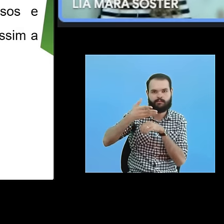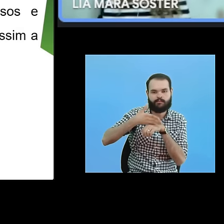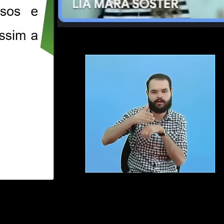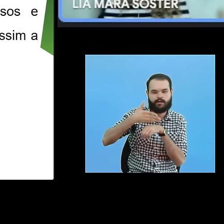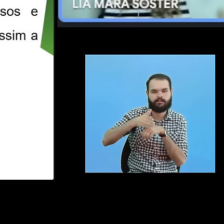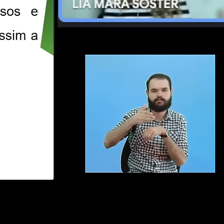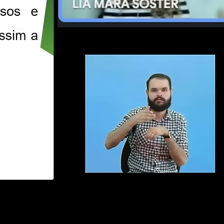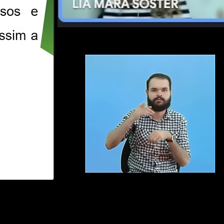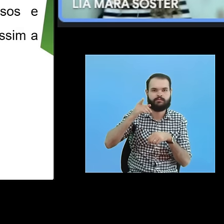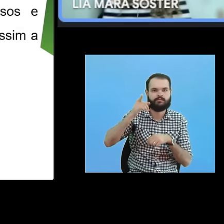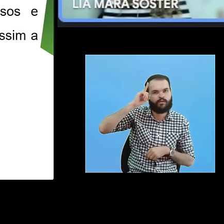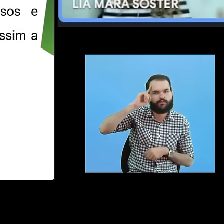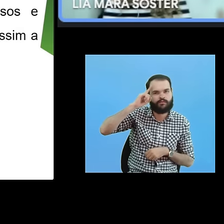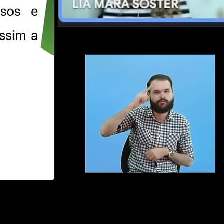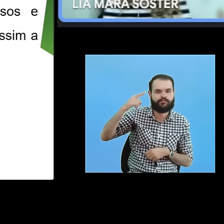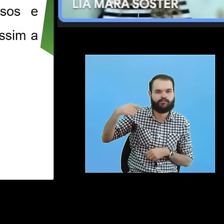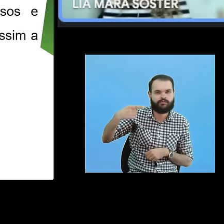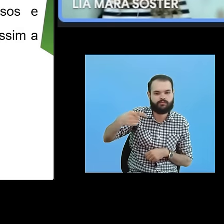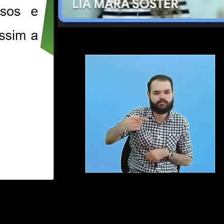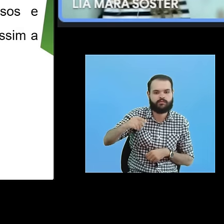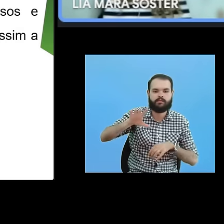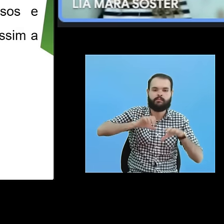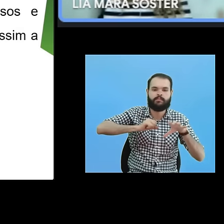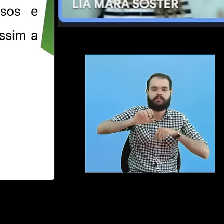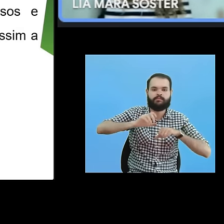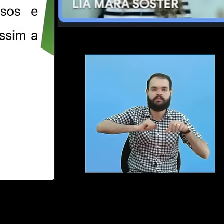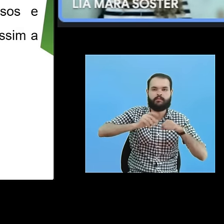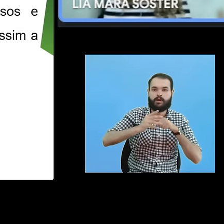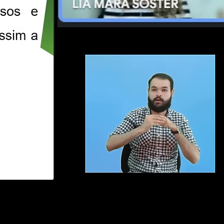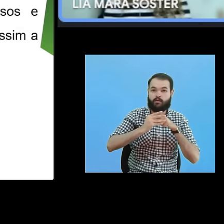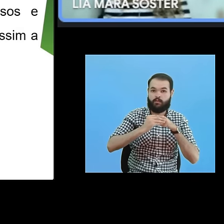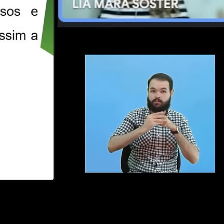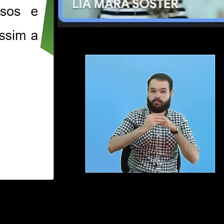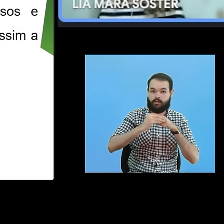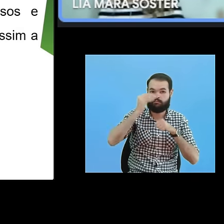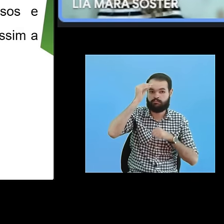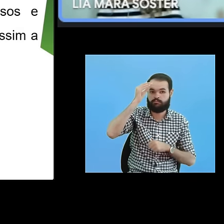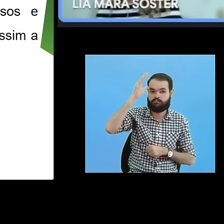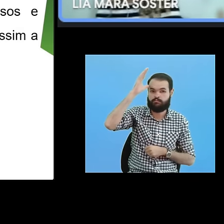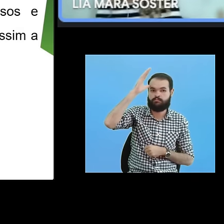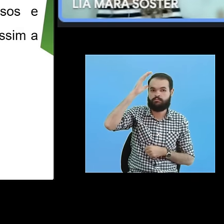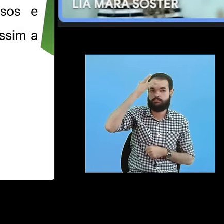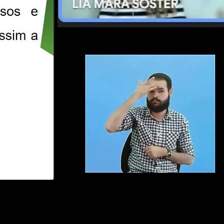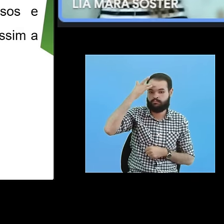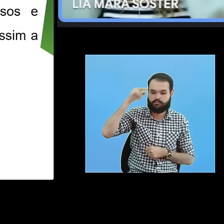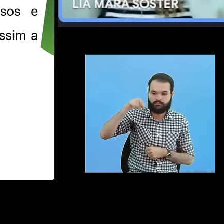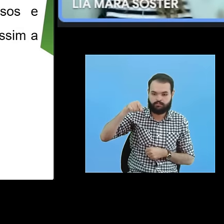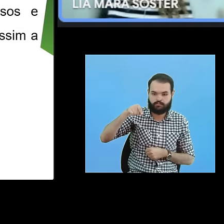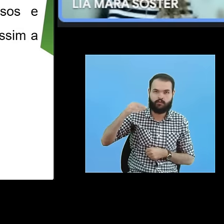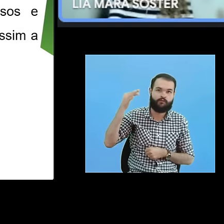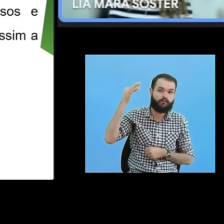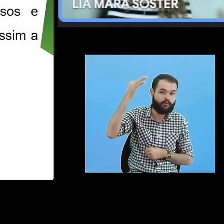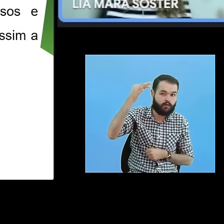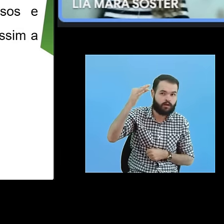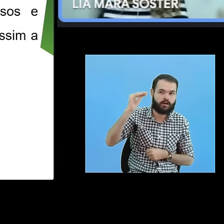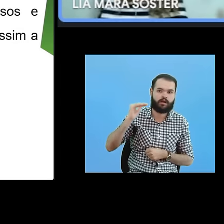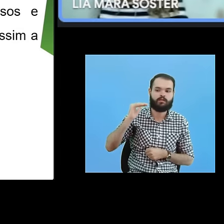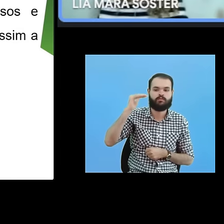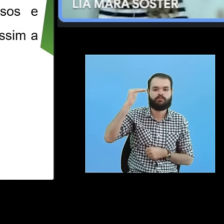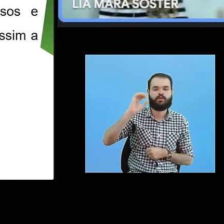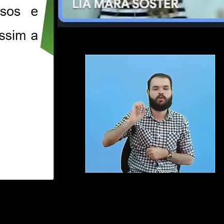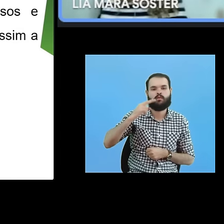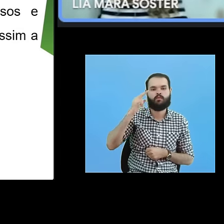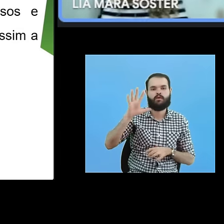transmitem todo esse conhecimento acumulado para essa criança cega que um dia tornou-se adulto, ou deste adulto que foi acometido